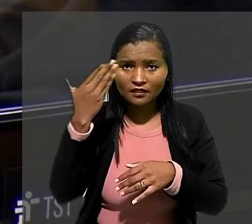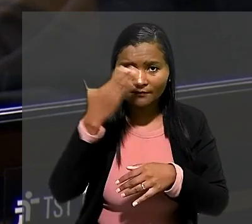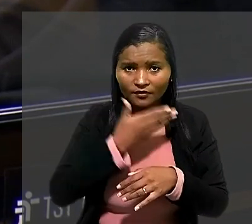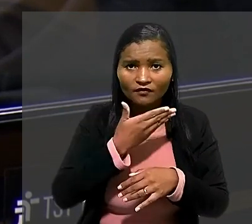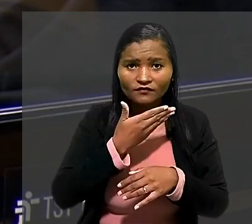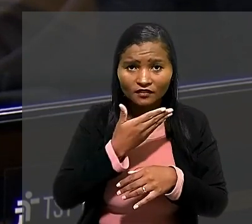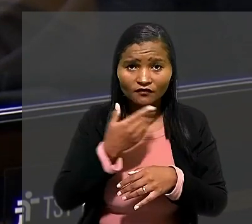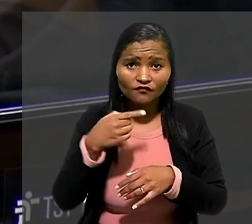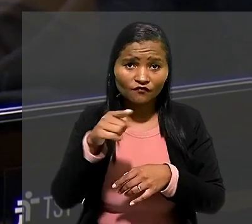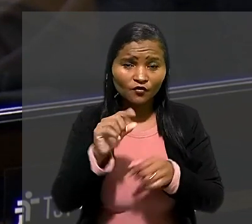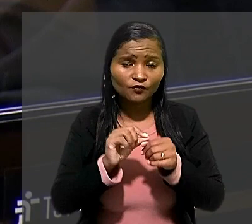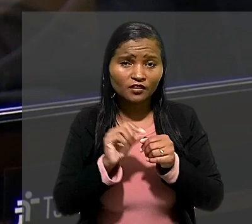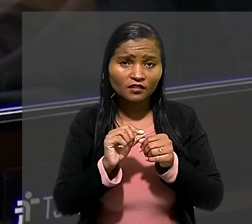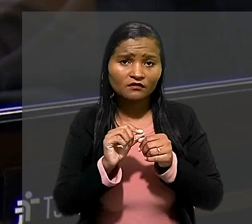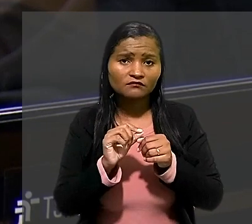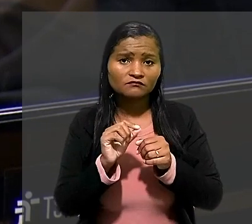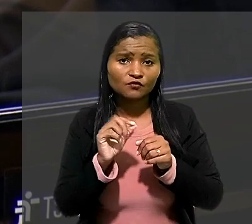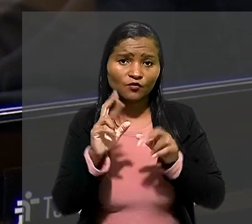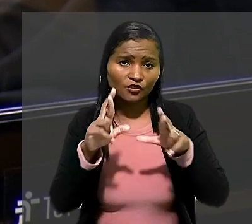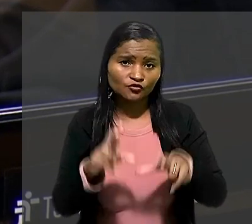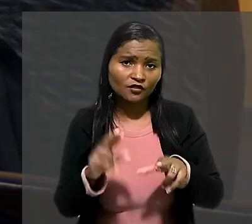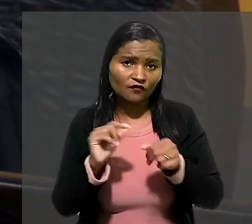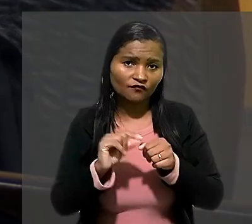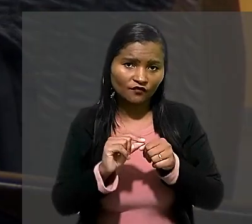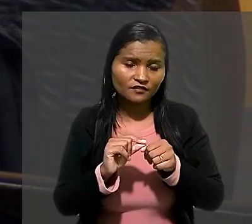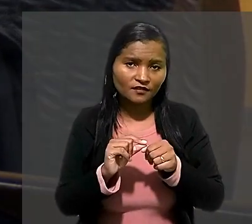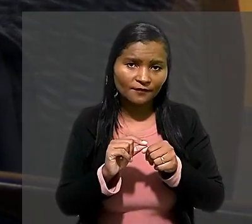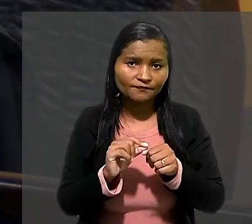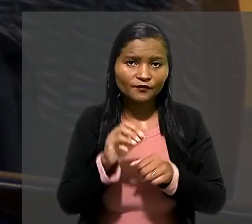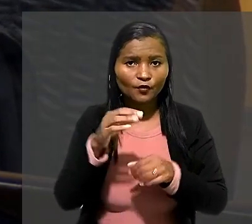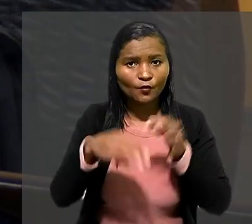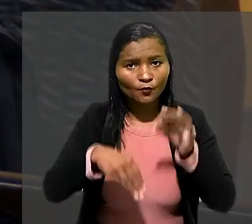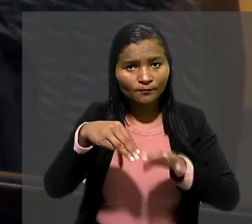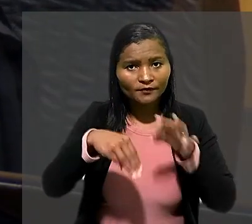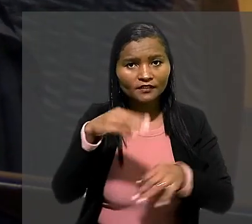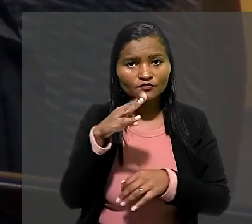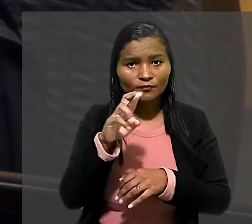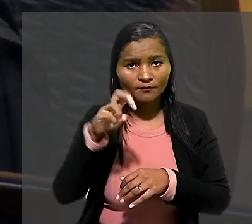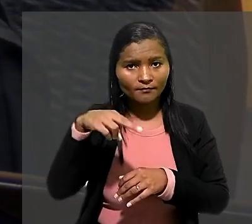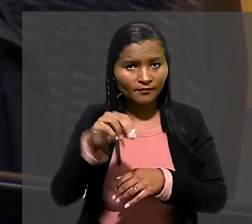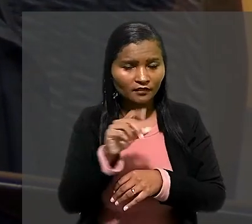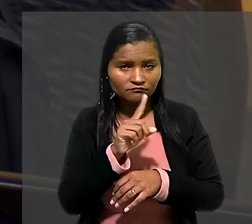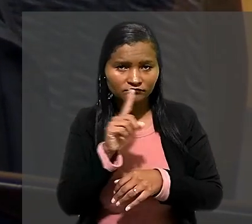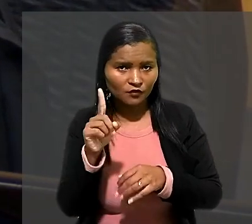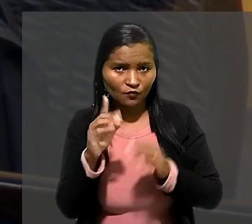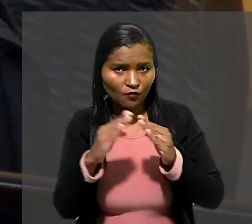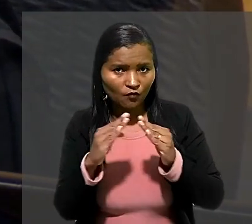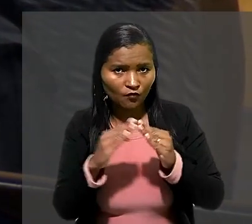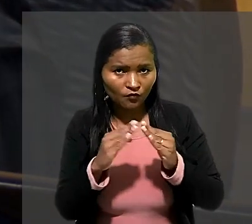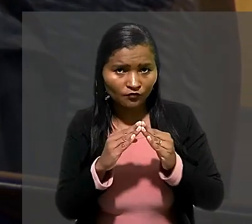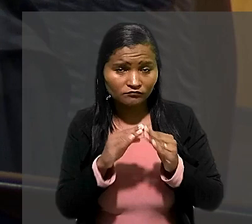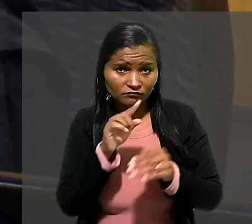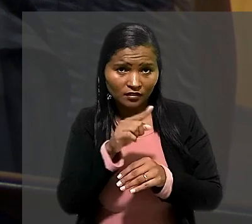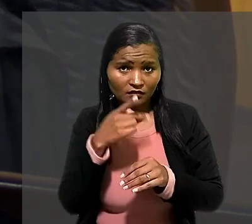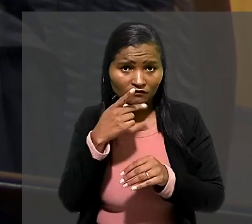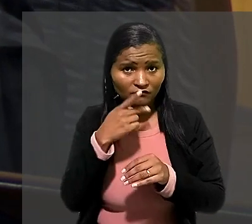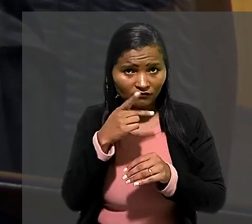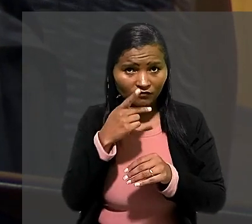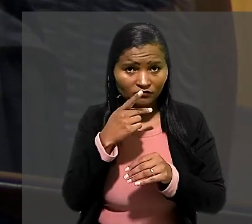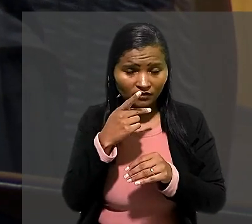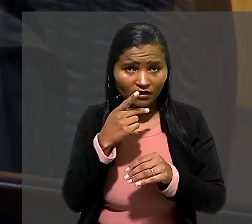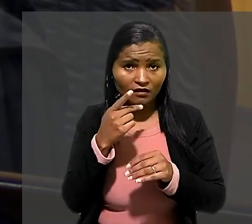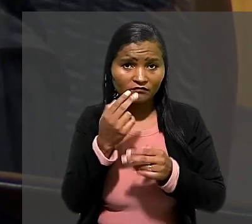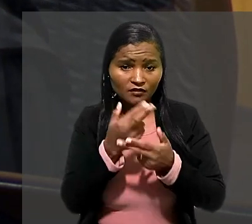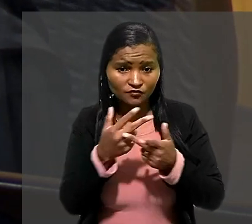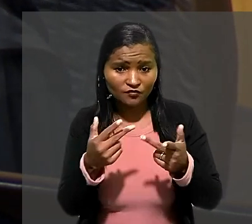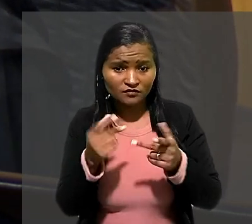do ônus da prova, e foi isso que o regional fez. O ministro Breno Medeiros divergiu. Segundo ele, os precedentes que levaram